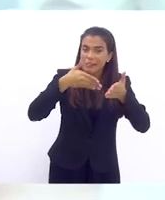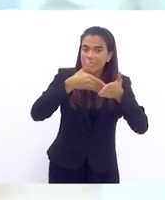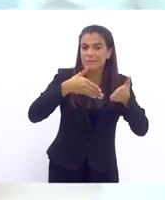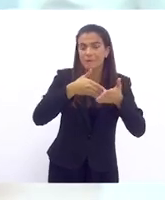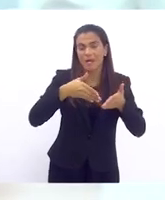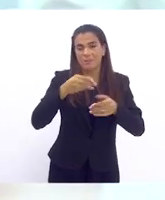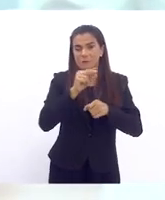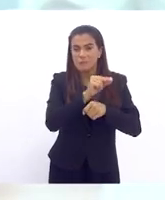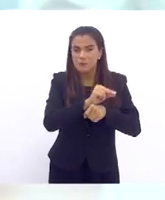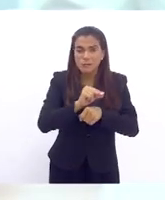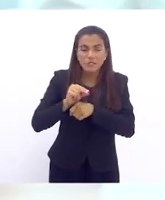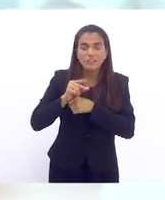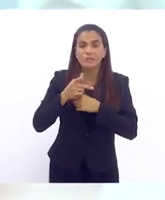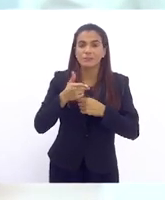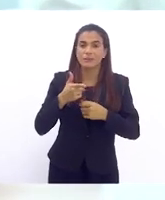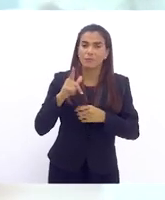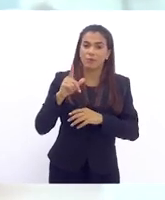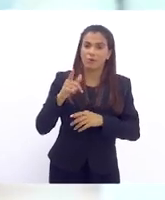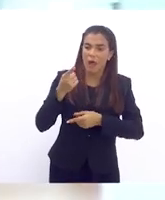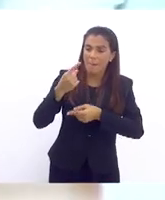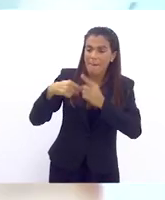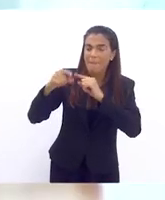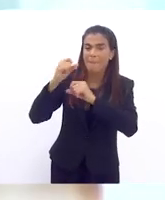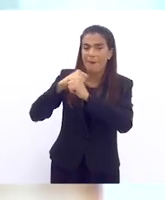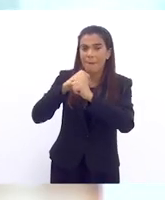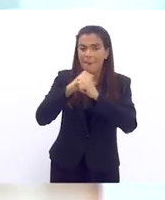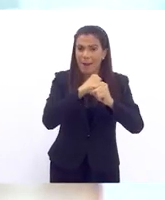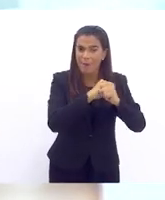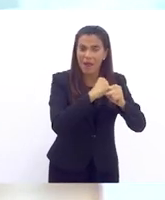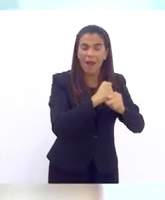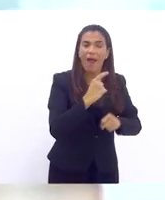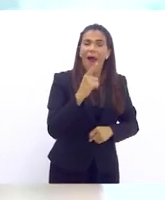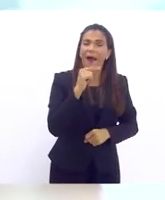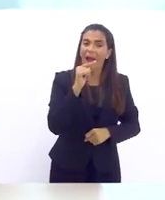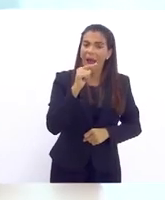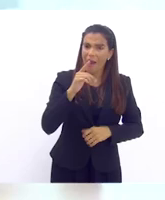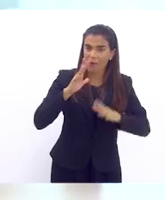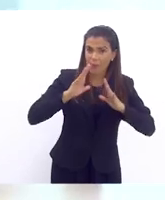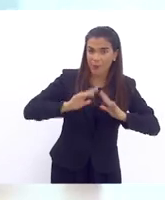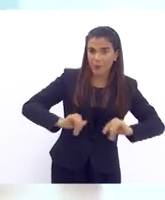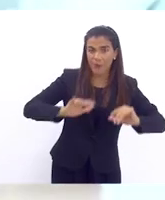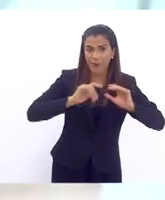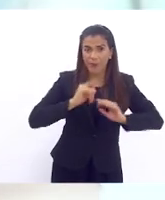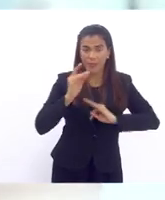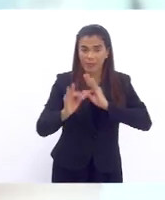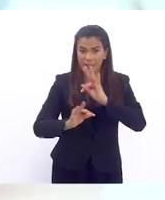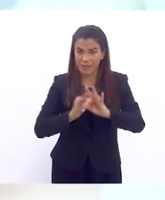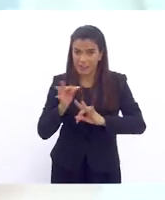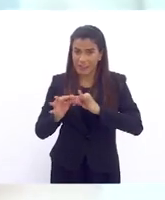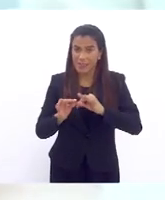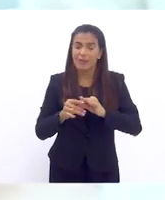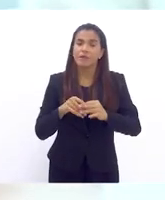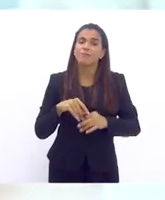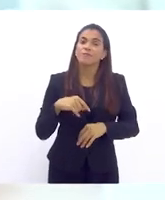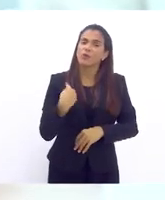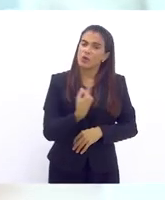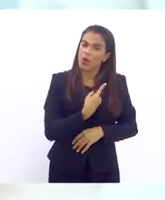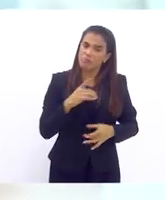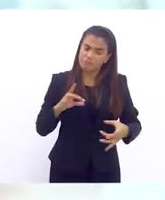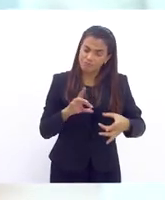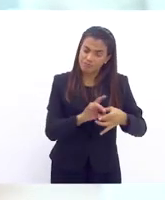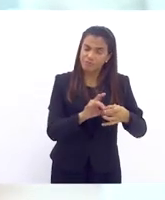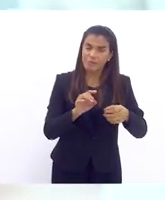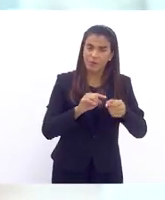na conservação ambiental na parte de restauração cursos hídricos nós estamos abertos justamente diretamente ao município para